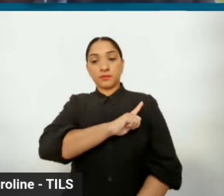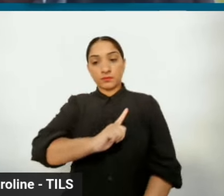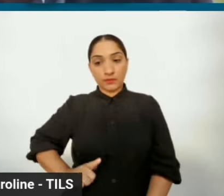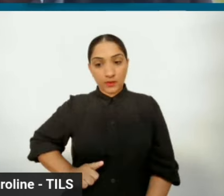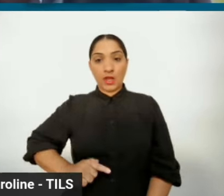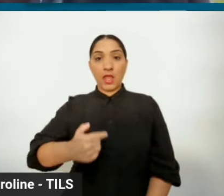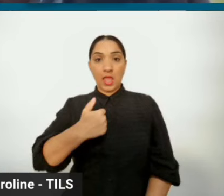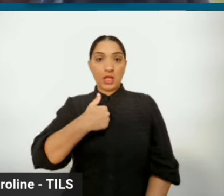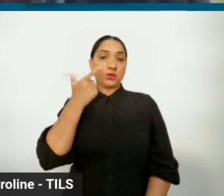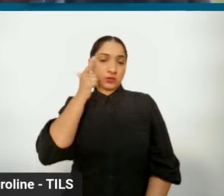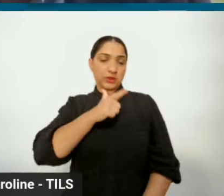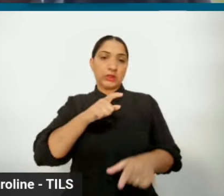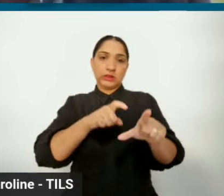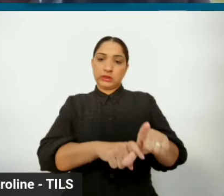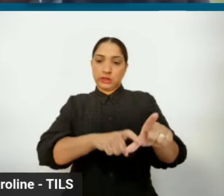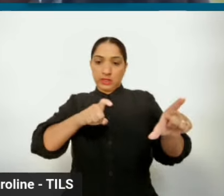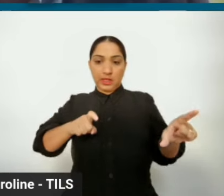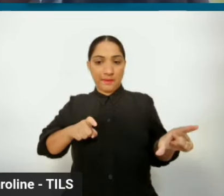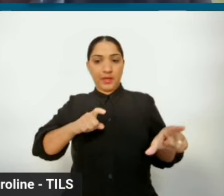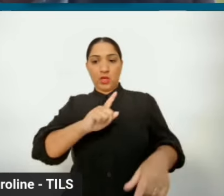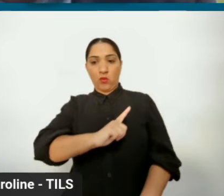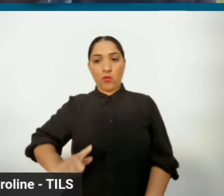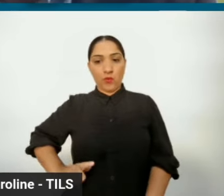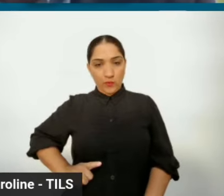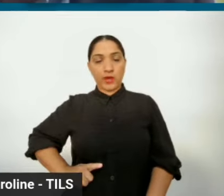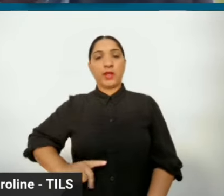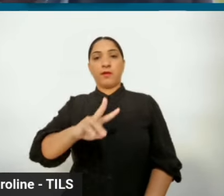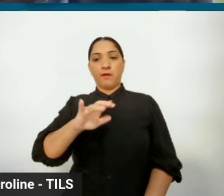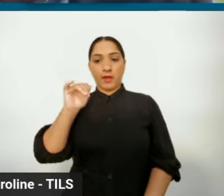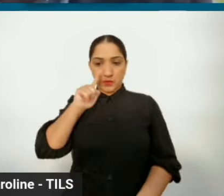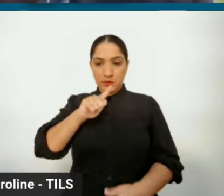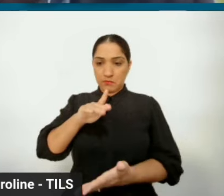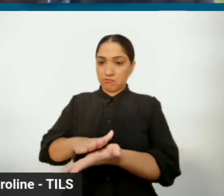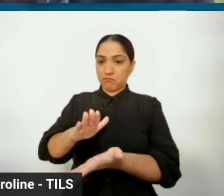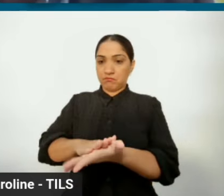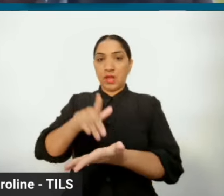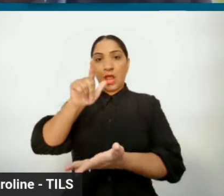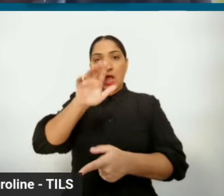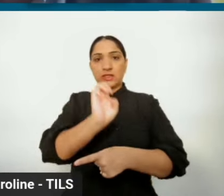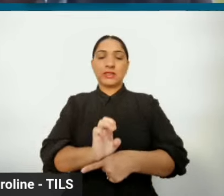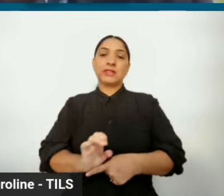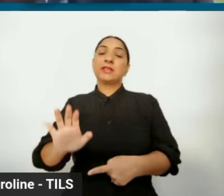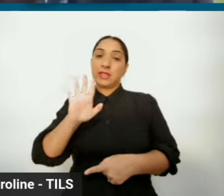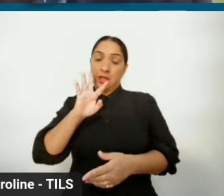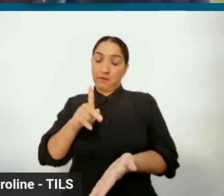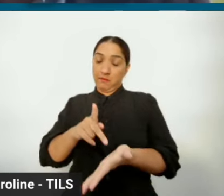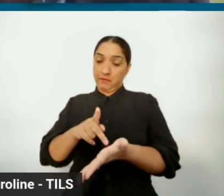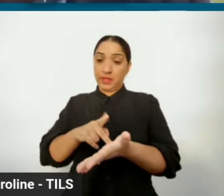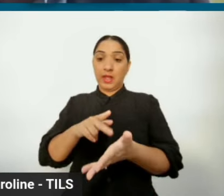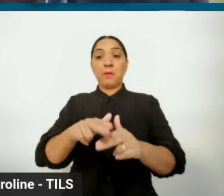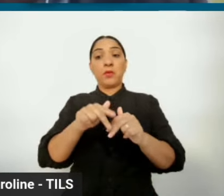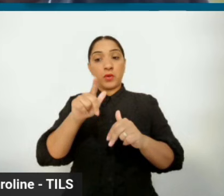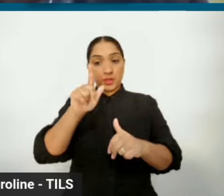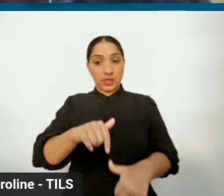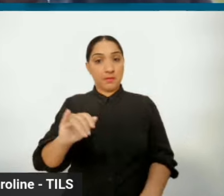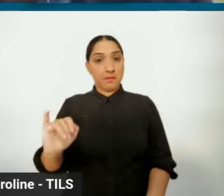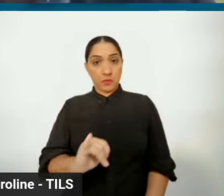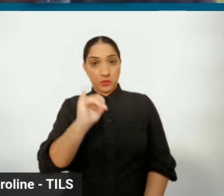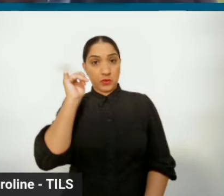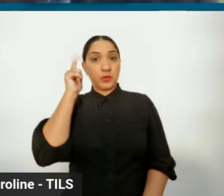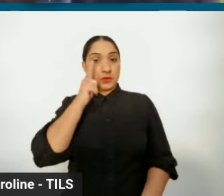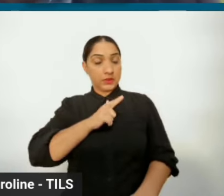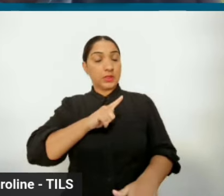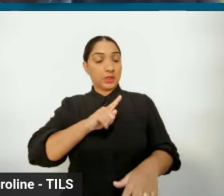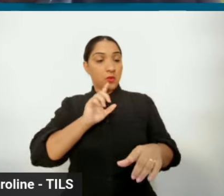insisto, independentemente do governo, porque são políticas de Estado, na verdade, né? Por isso tem que ser preservadas, por isso tem que ser garantidas